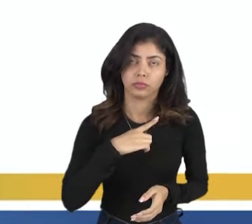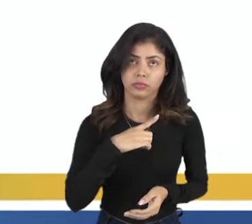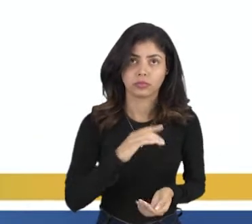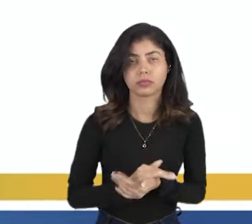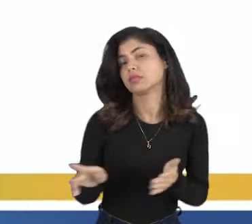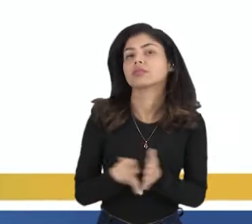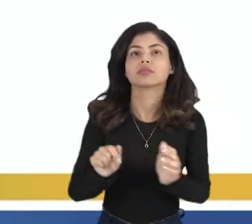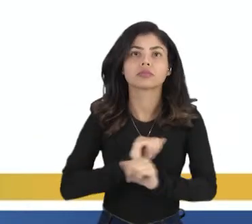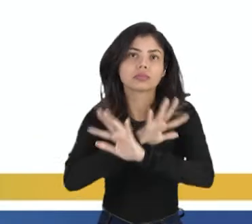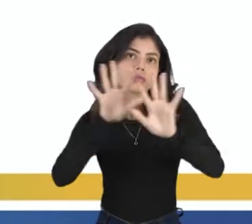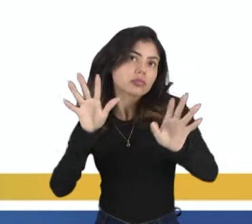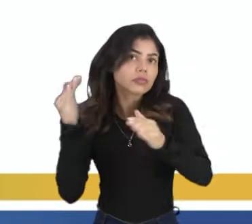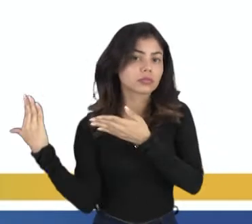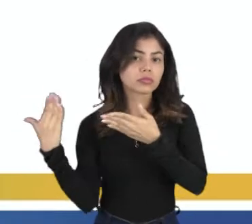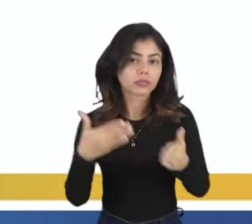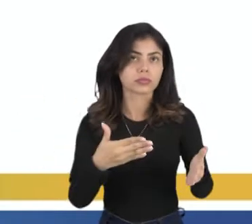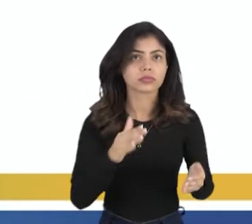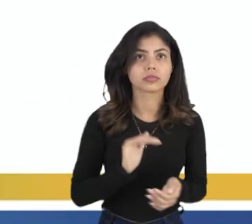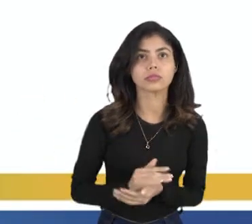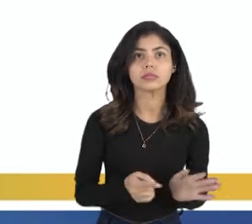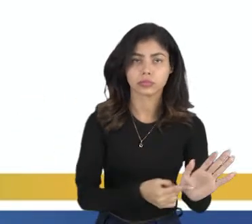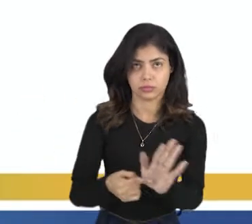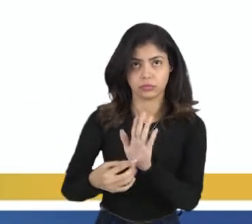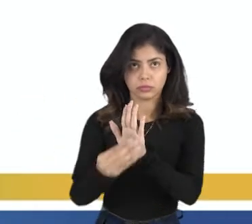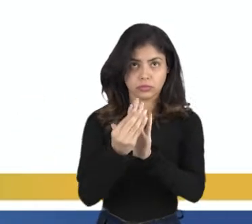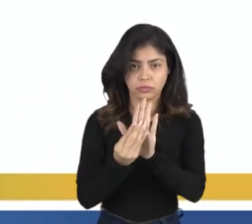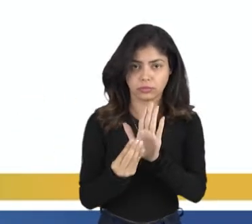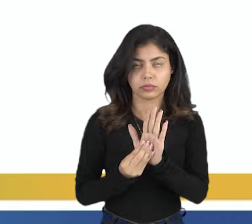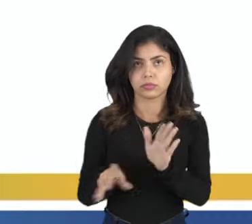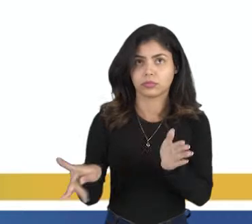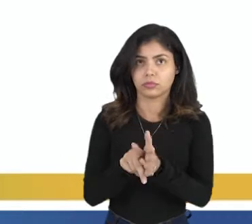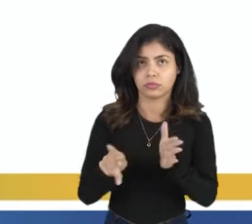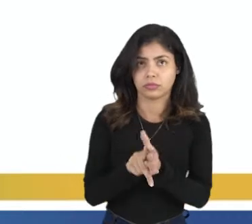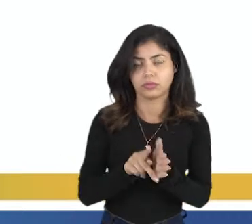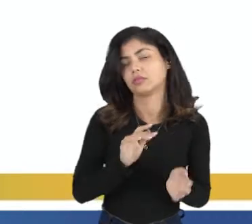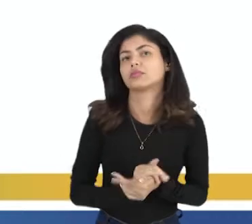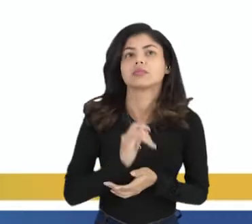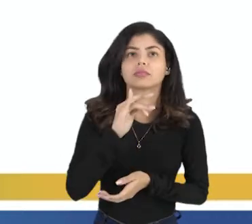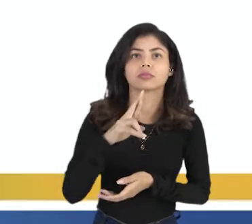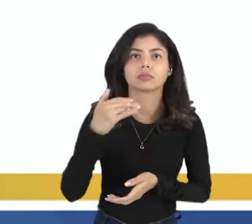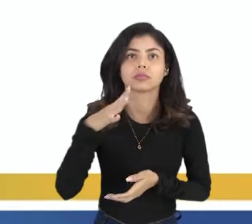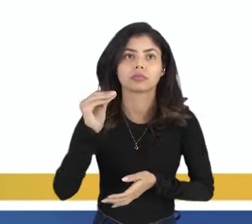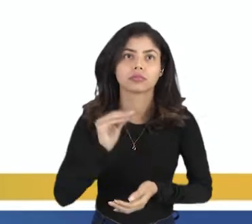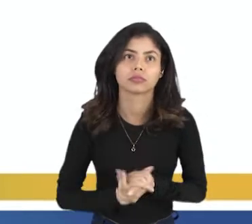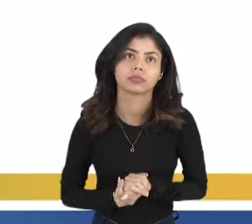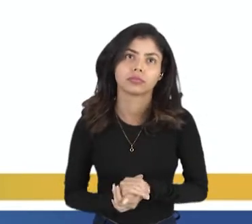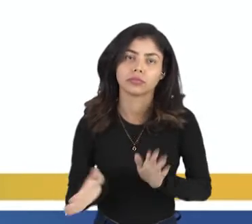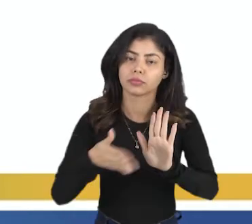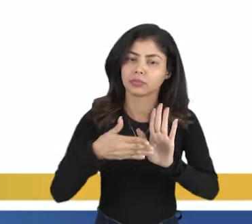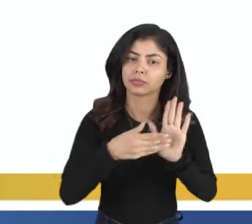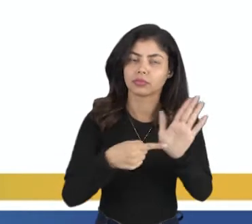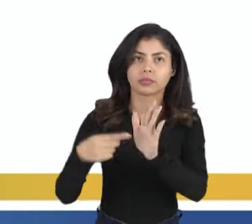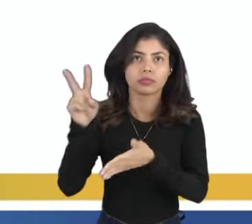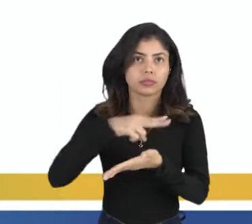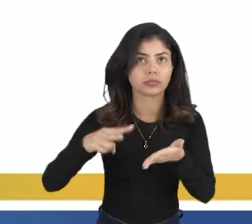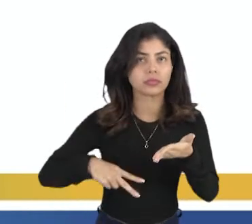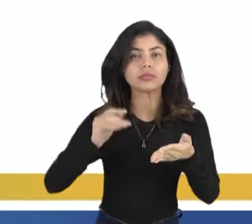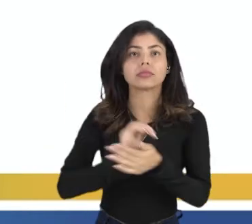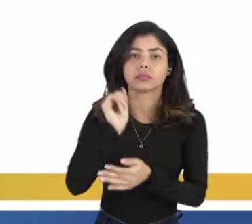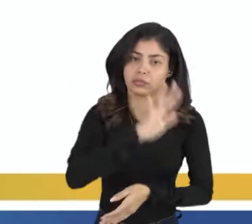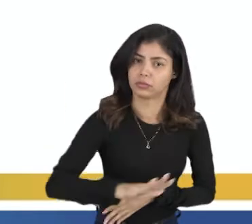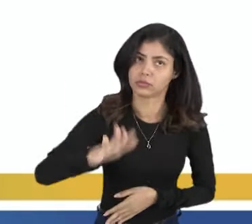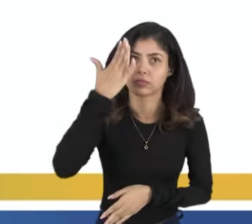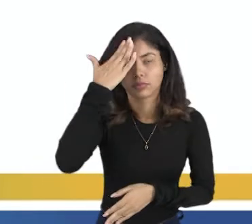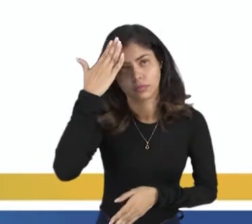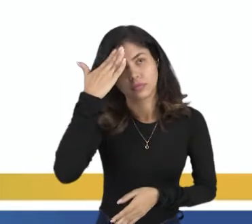uma forma clara e objetiva de apresentar dados estatísticos. A intenção é a de proporcionar aos leitores